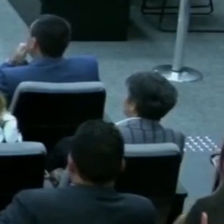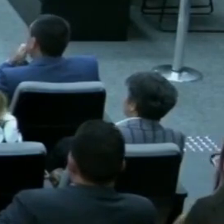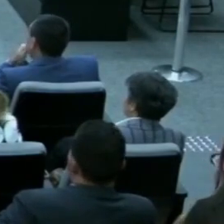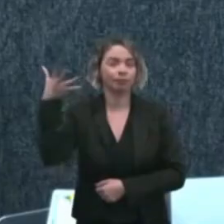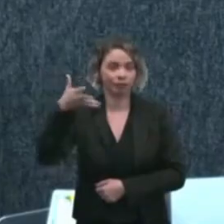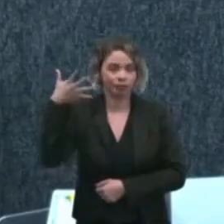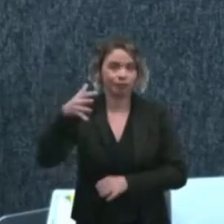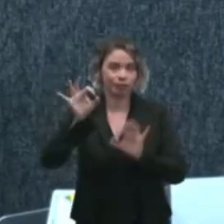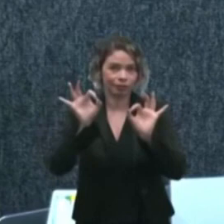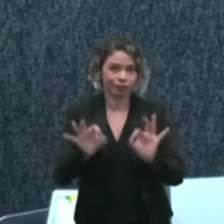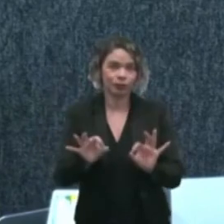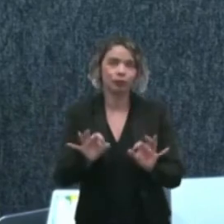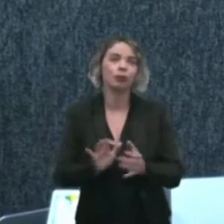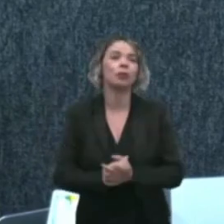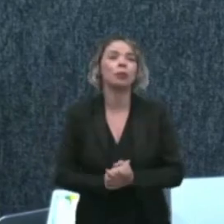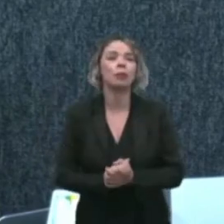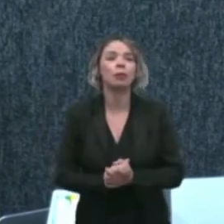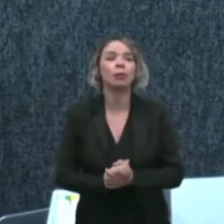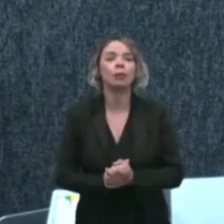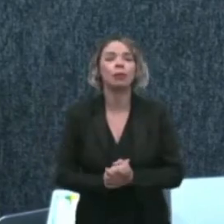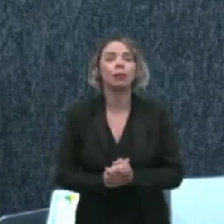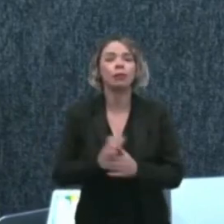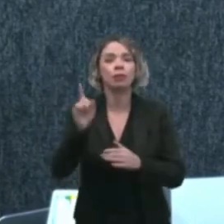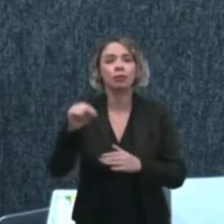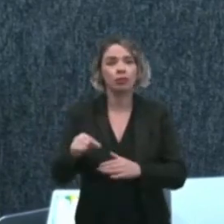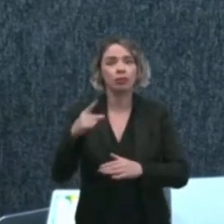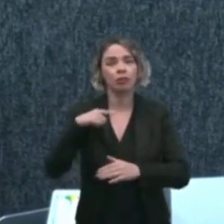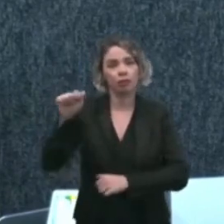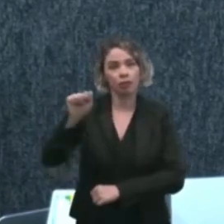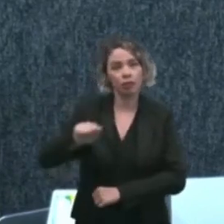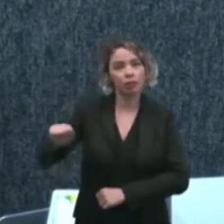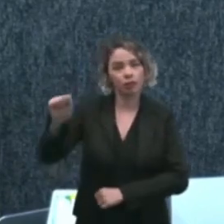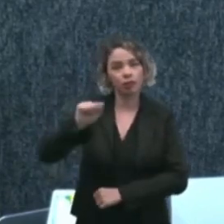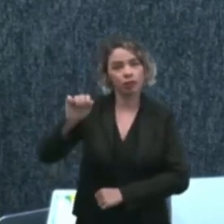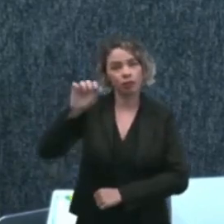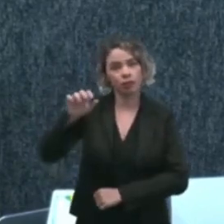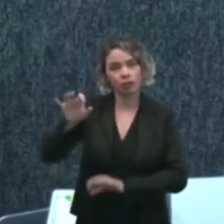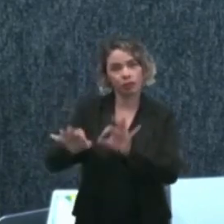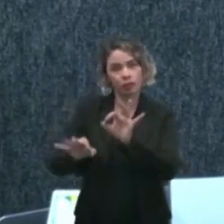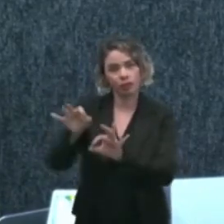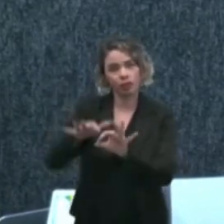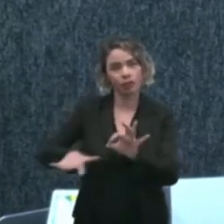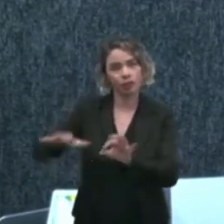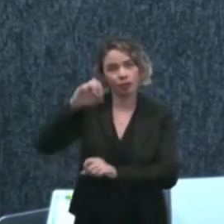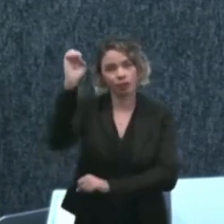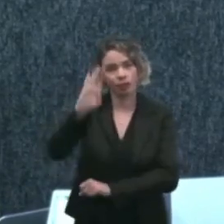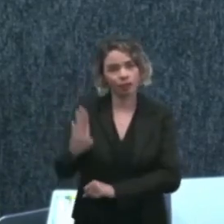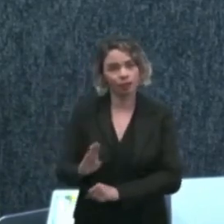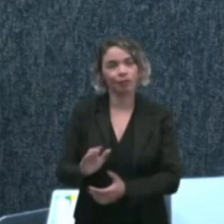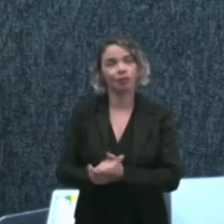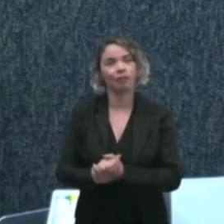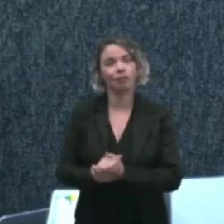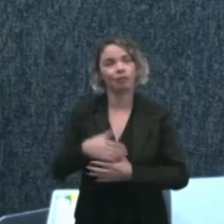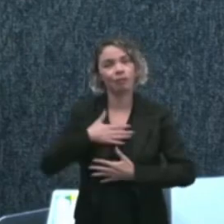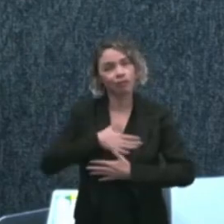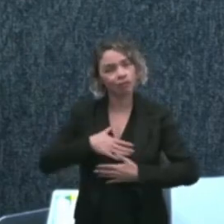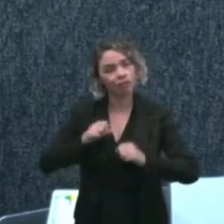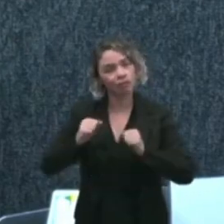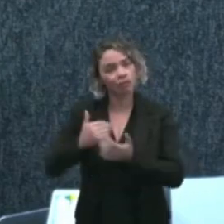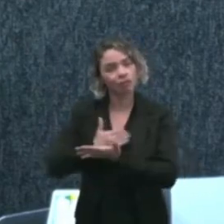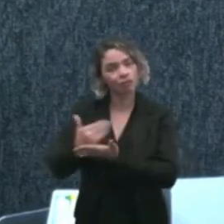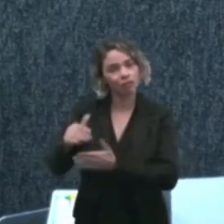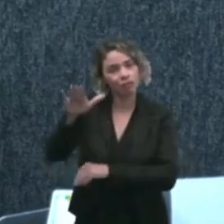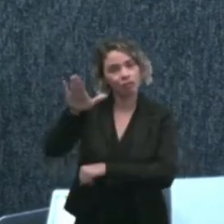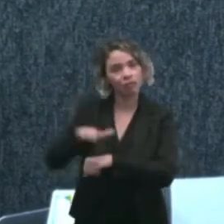em substituição às penas privativas de liberdade. Segundo o ministro Luiz Roberto Barroso, até agora, 94 milhões de reais